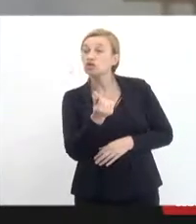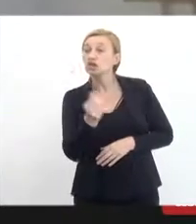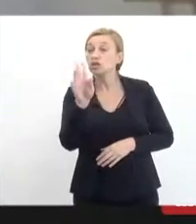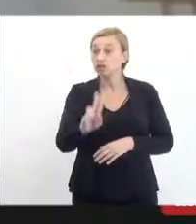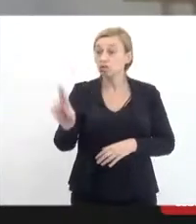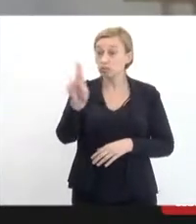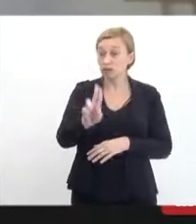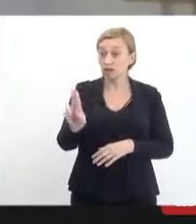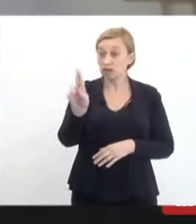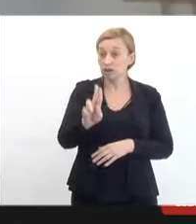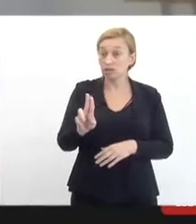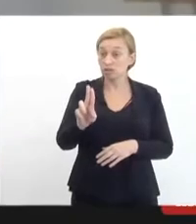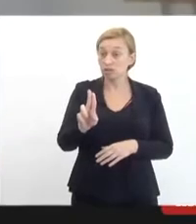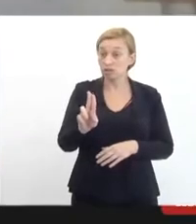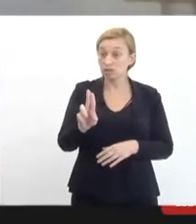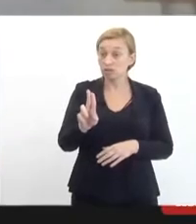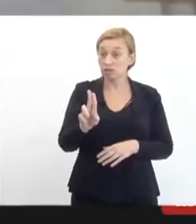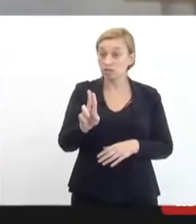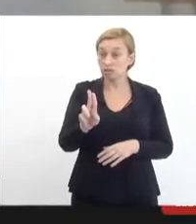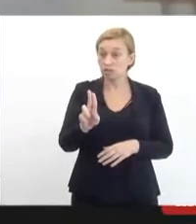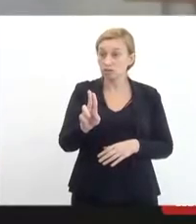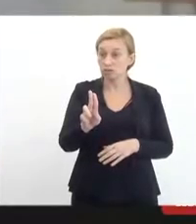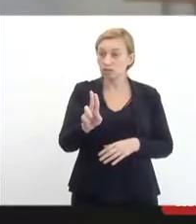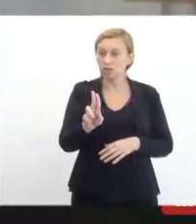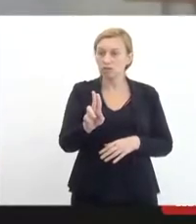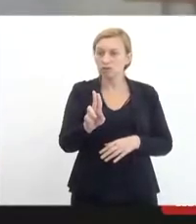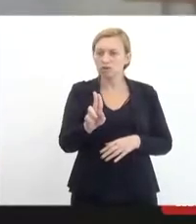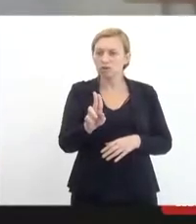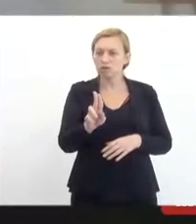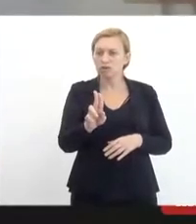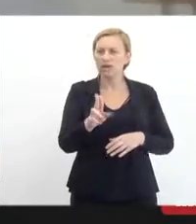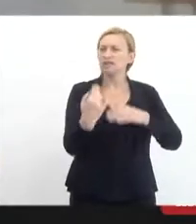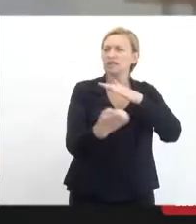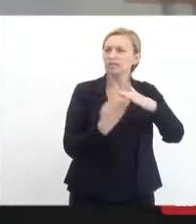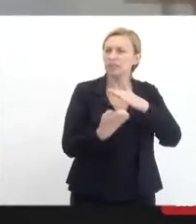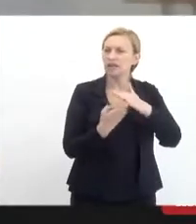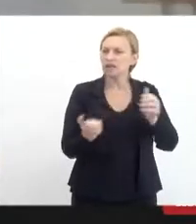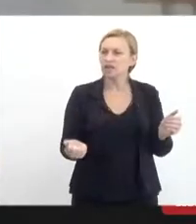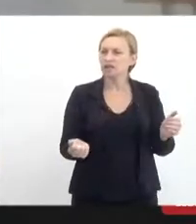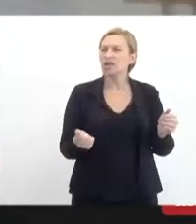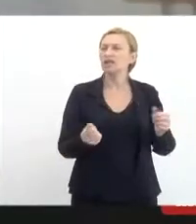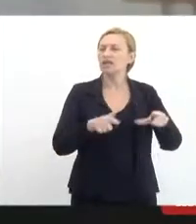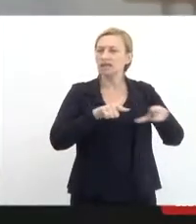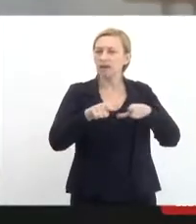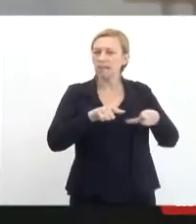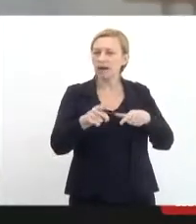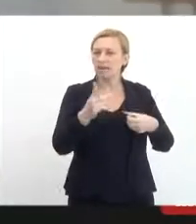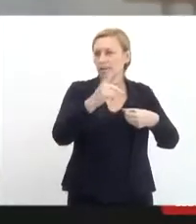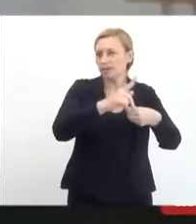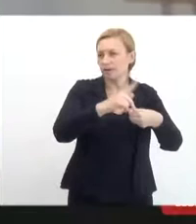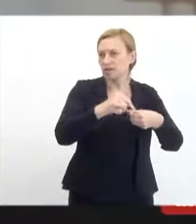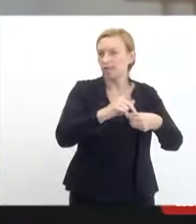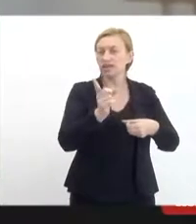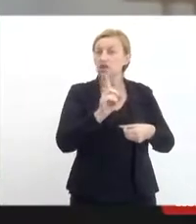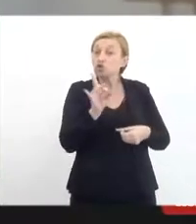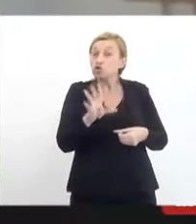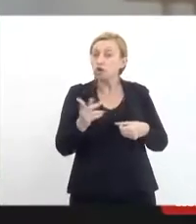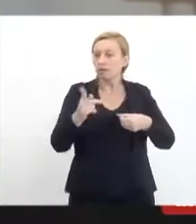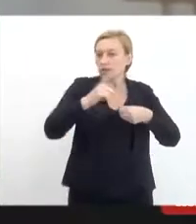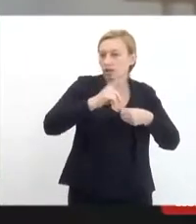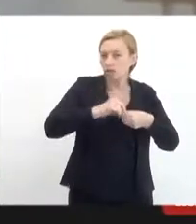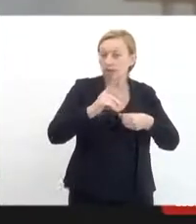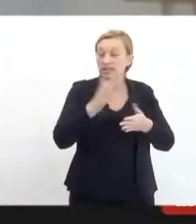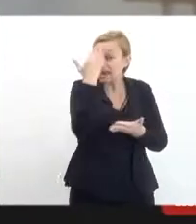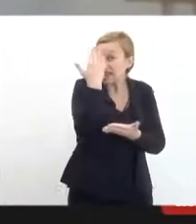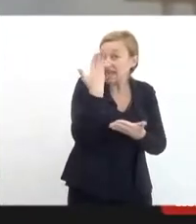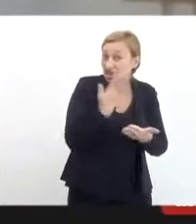utilizados pelos prestadores de serviço da Petrobras e não pela Petrobras, né? São bens que a empresa se